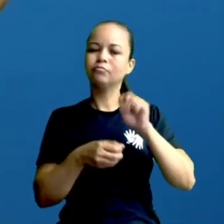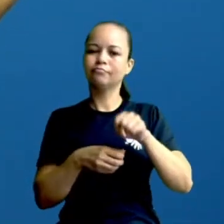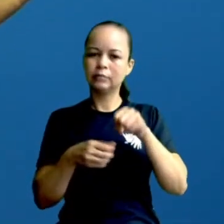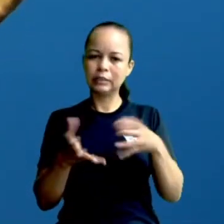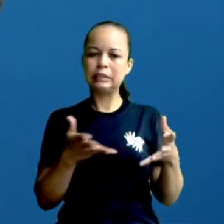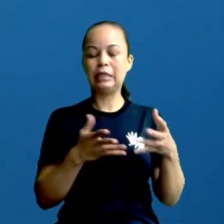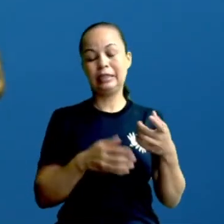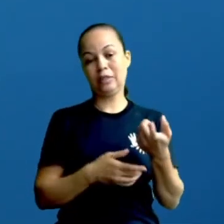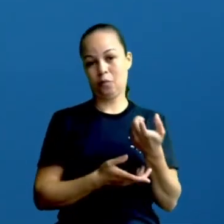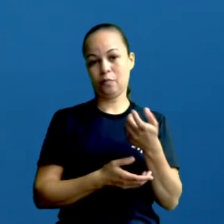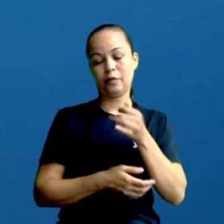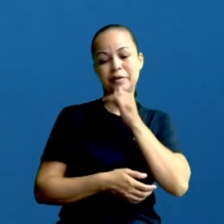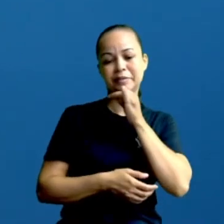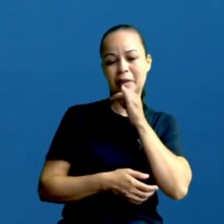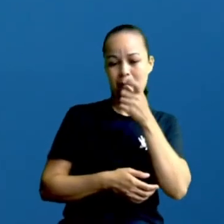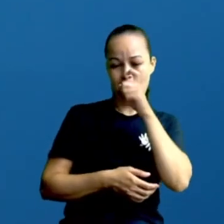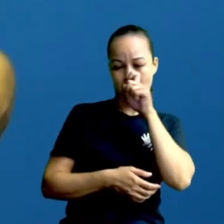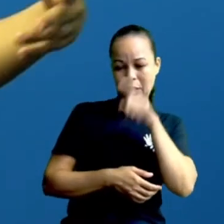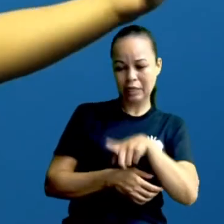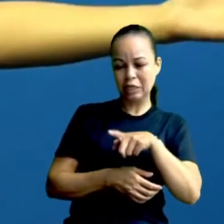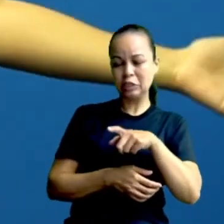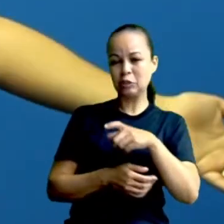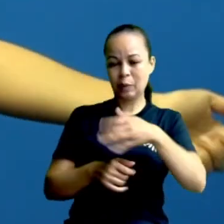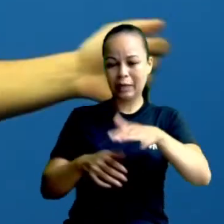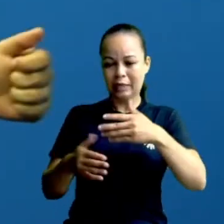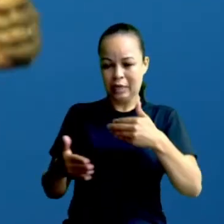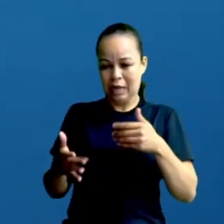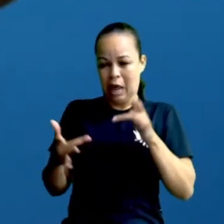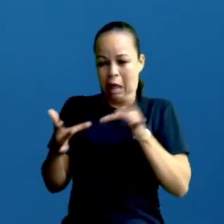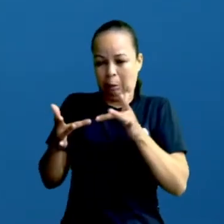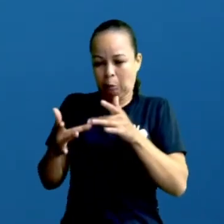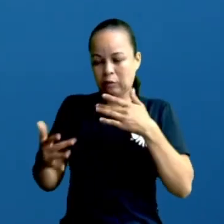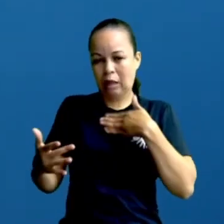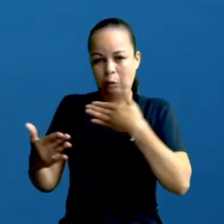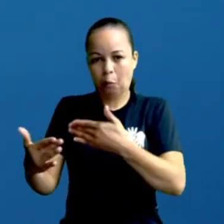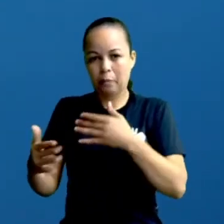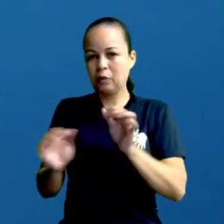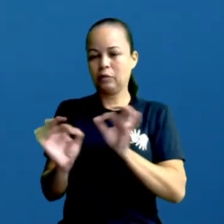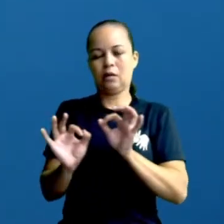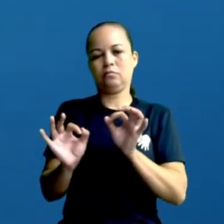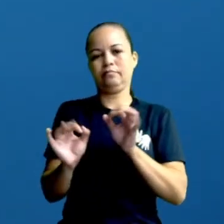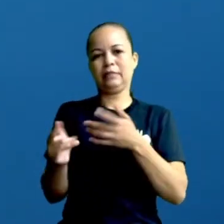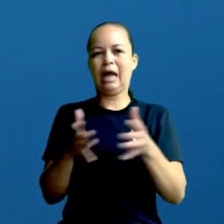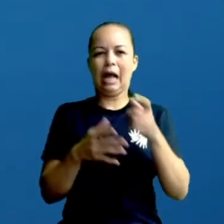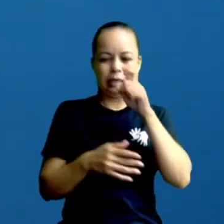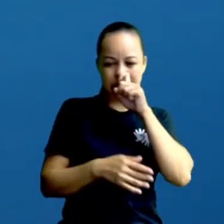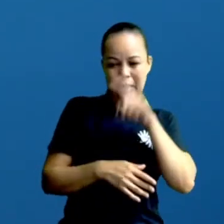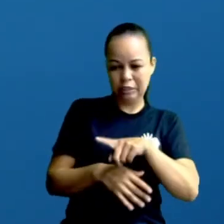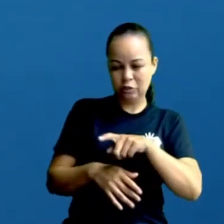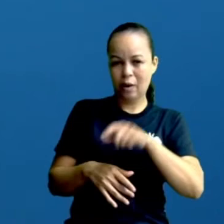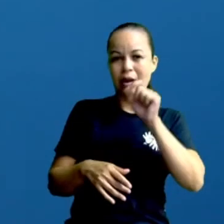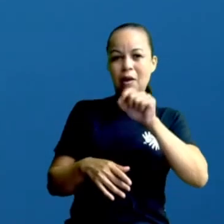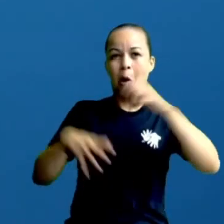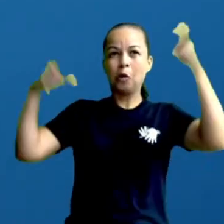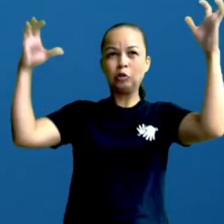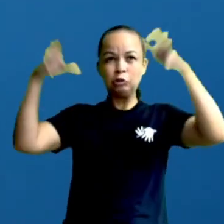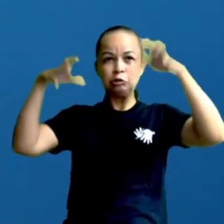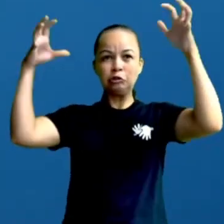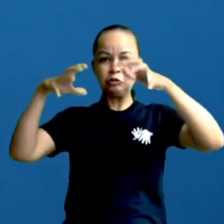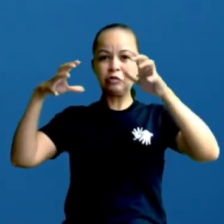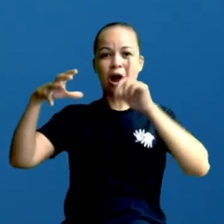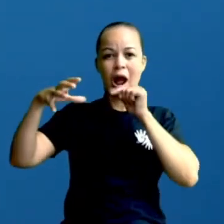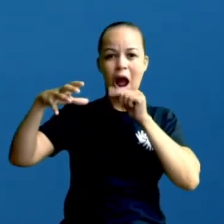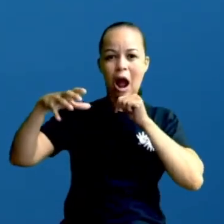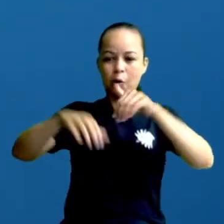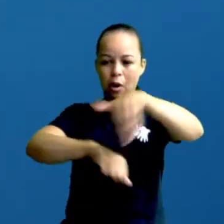não vai afetar em mim, porque eu vou passar, eu vou para minha casa e esse lixo vai ficar aí. Sim, aí dá uma chuvada, esse lixo entra aí no esgoto, vai a água, vai